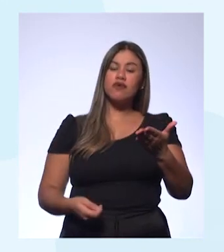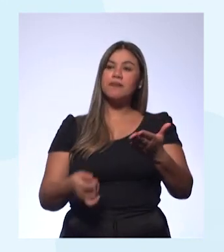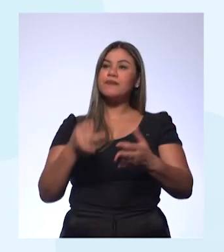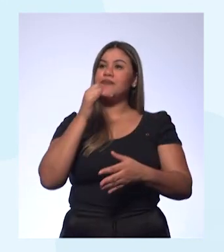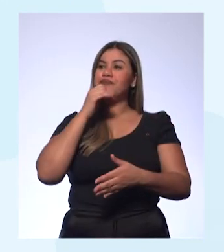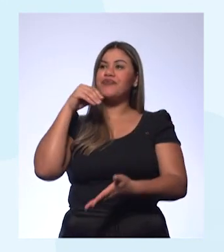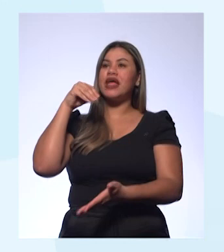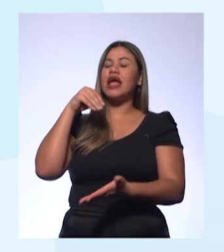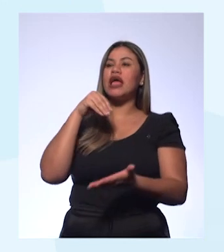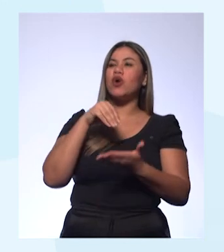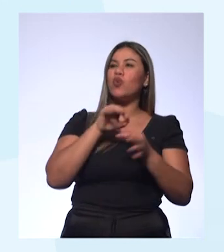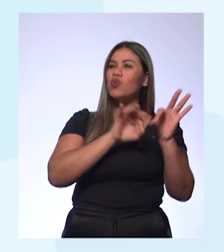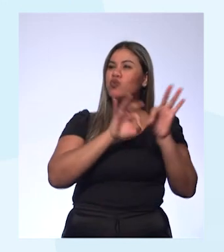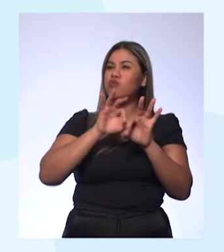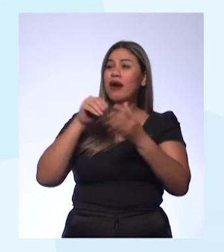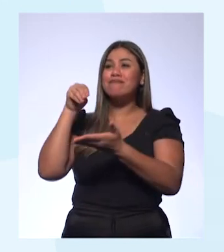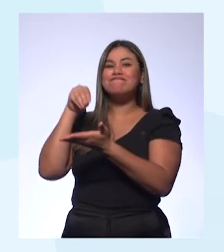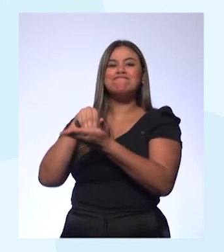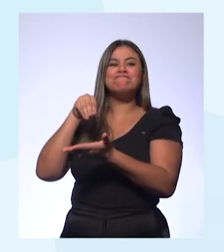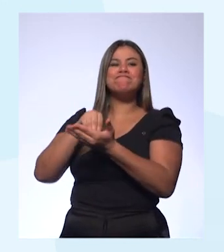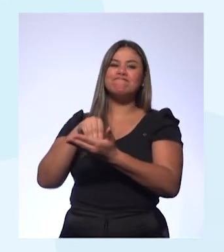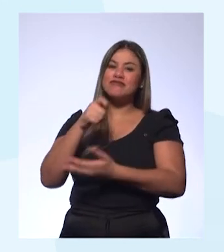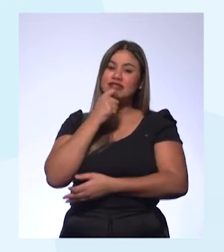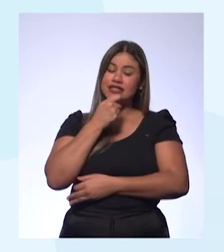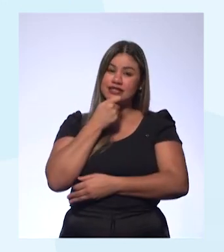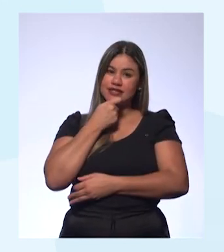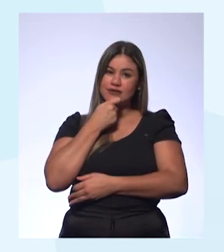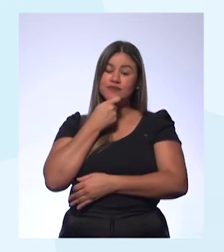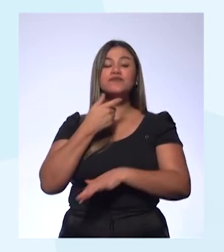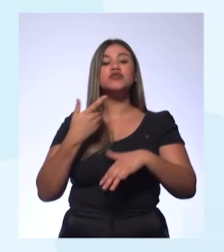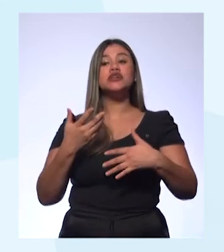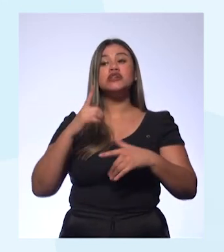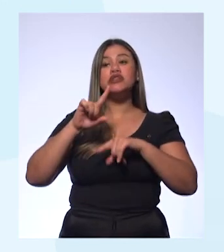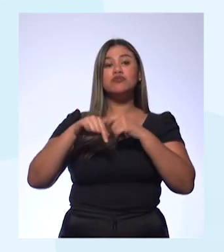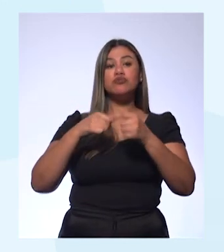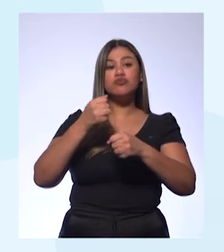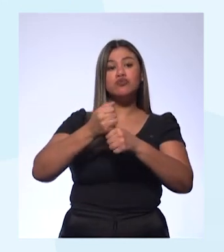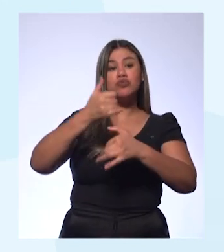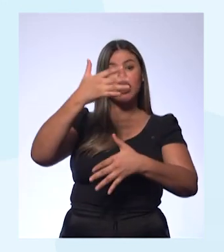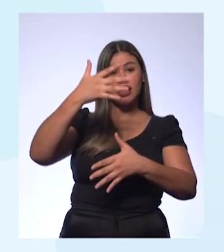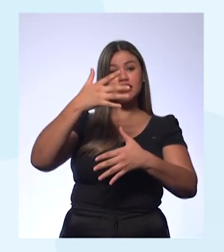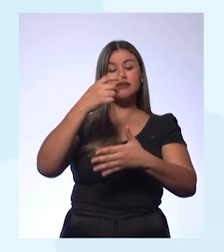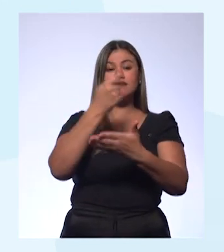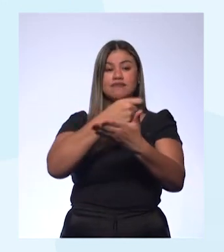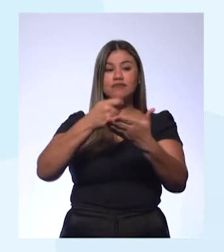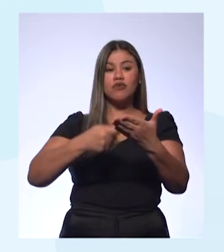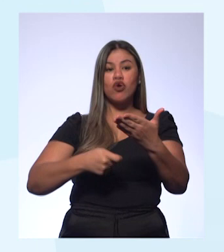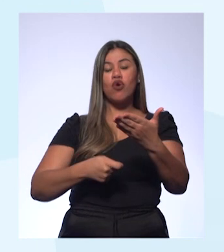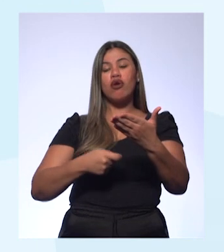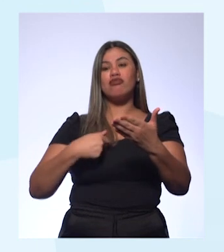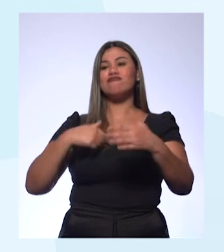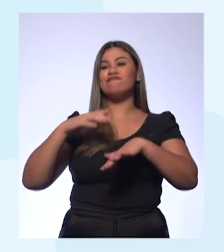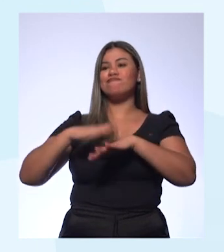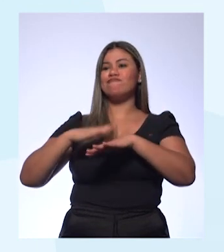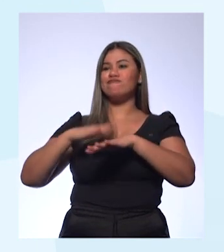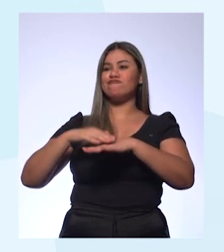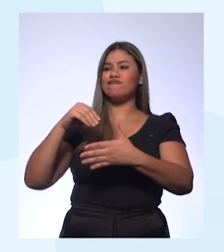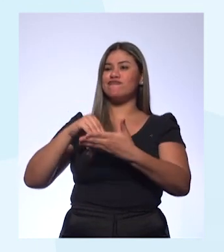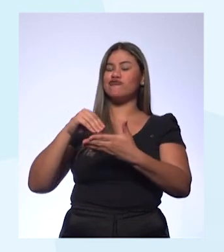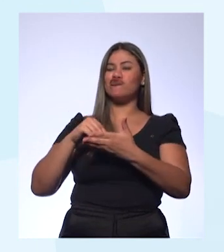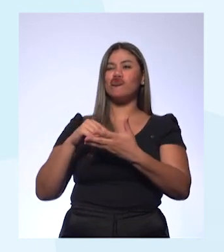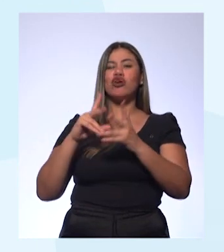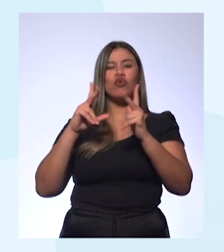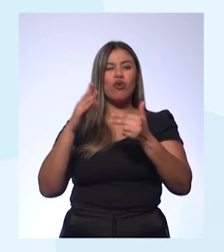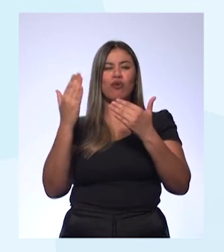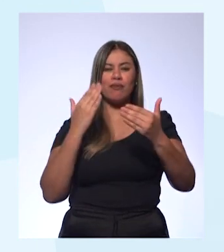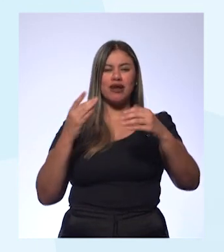em prática da forma desejada. E você vai contar para a gente, vai escrever qual foi essa jogada que foi uma bola na trave,